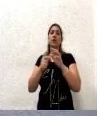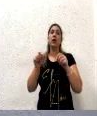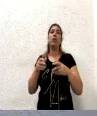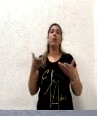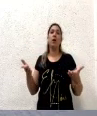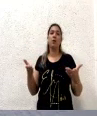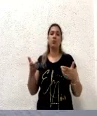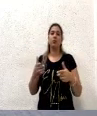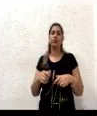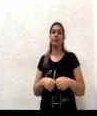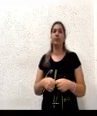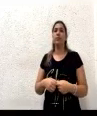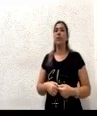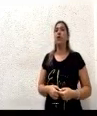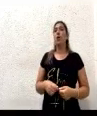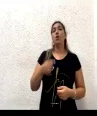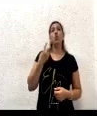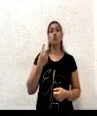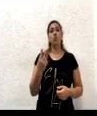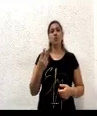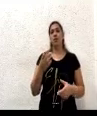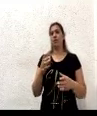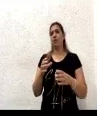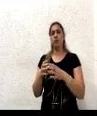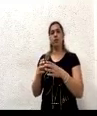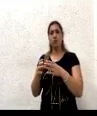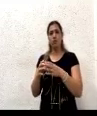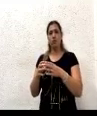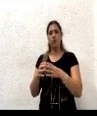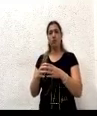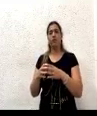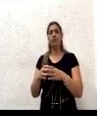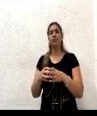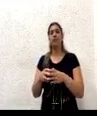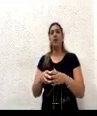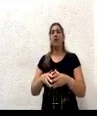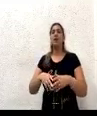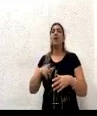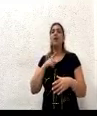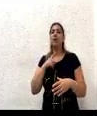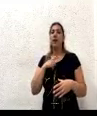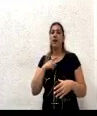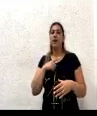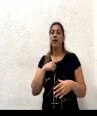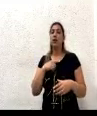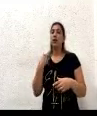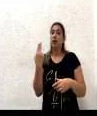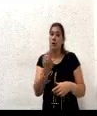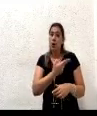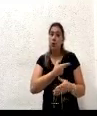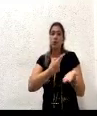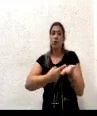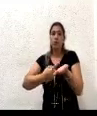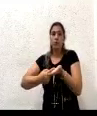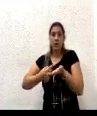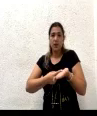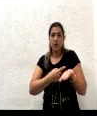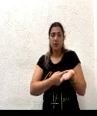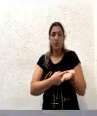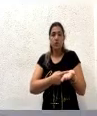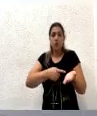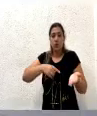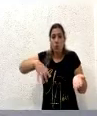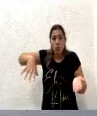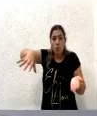é com um grupo de pessoas, vocês pegam algumas amostras, é assim que funciona? A gente combina, para poder olhar no município